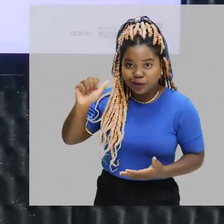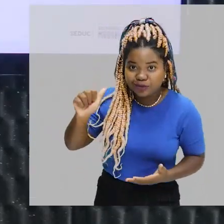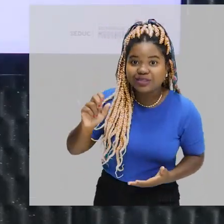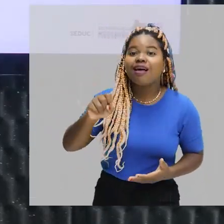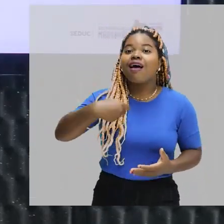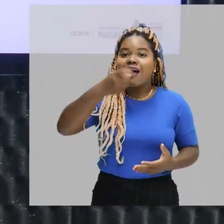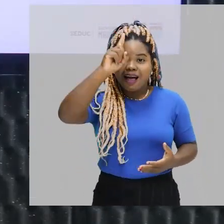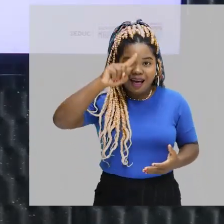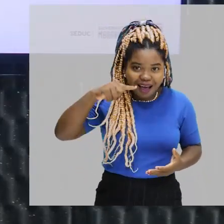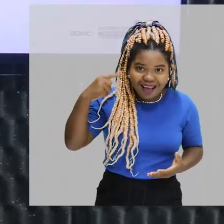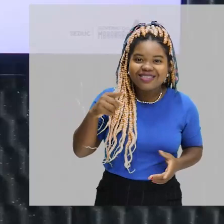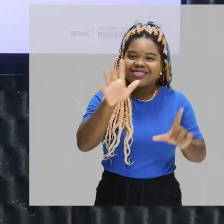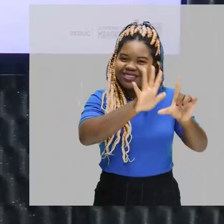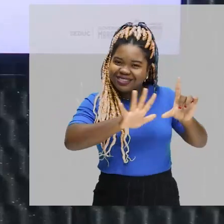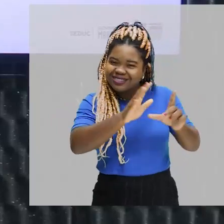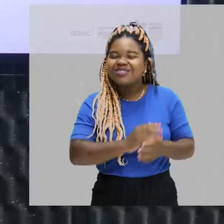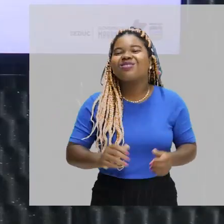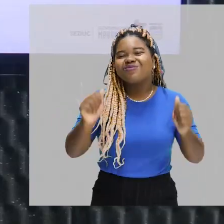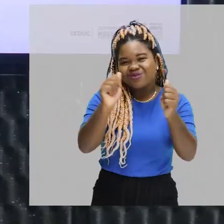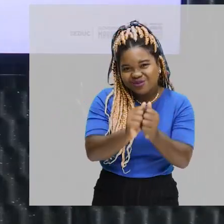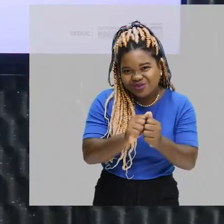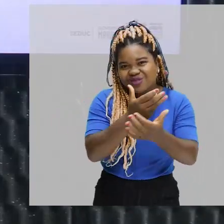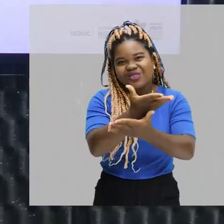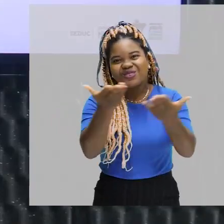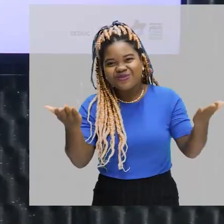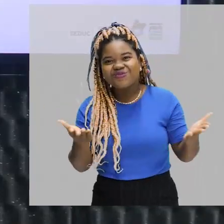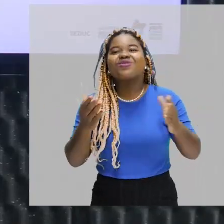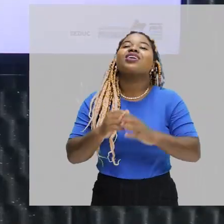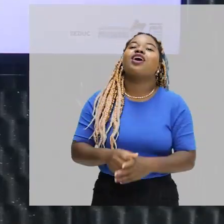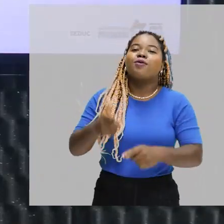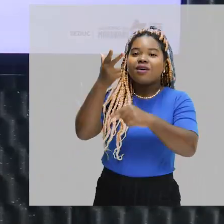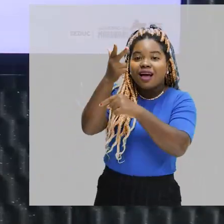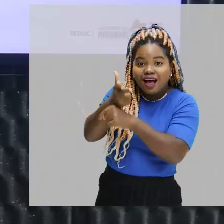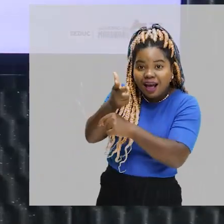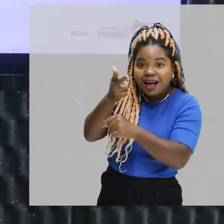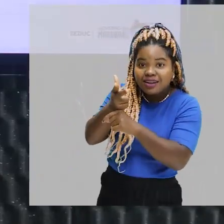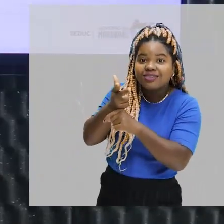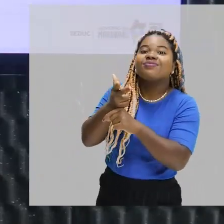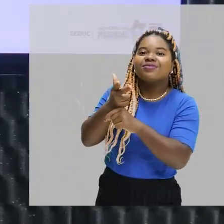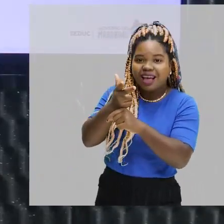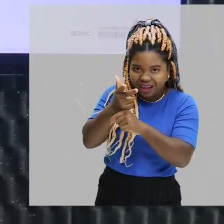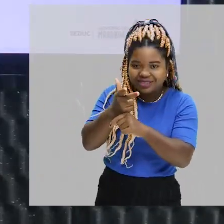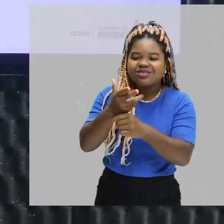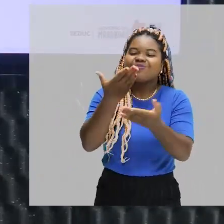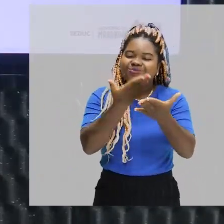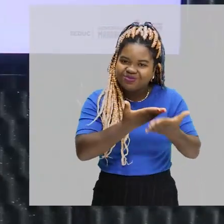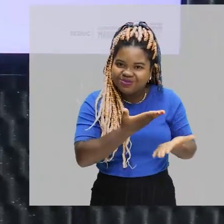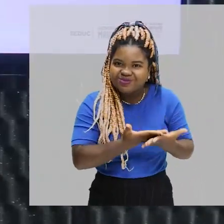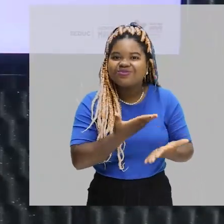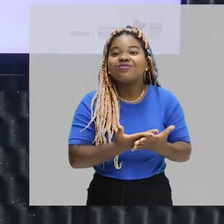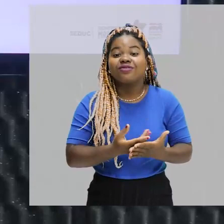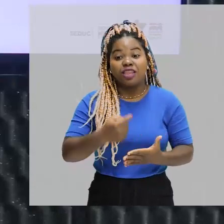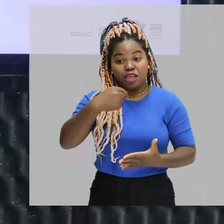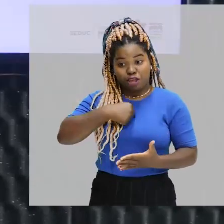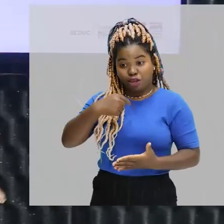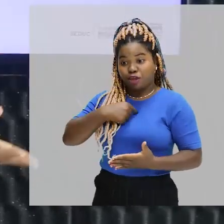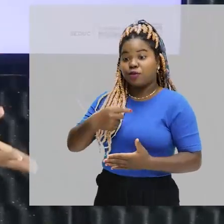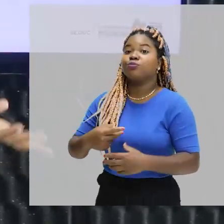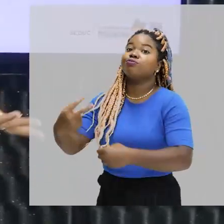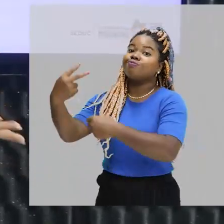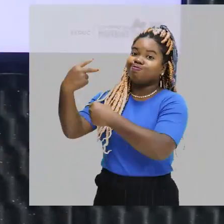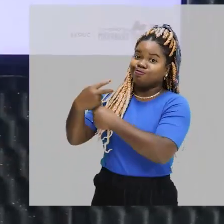plataforma e estamos aqui para gravação, exibição de mais uma aula, né? Eu estou gravando e